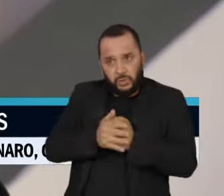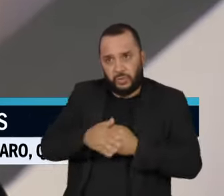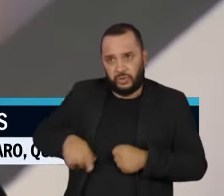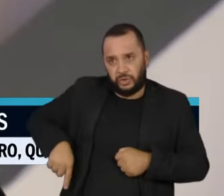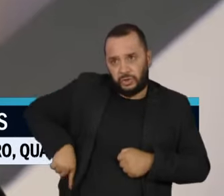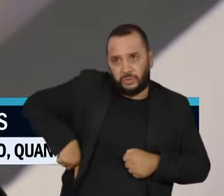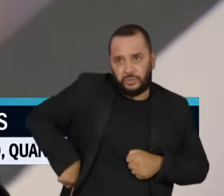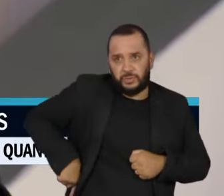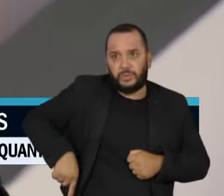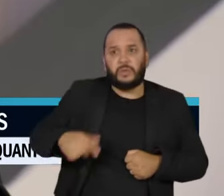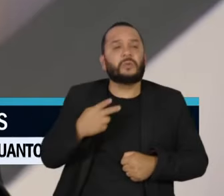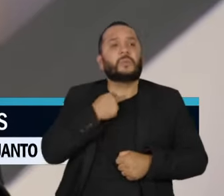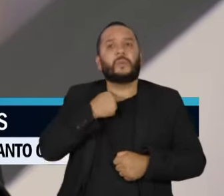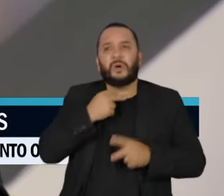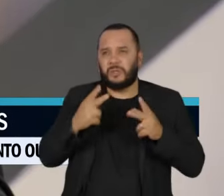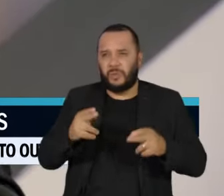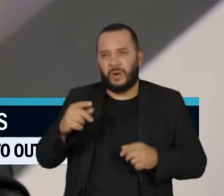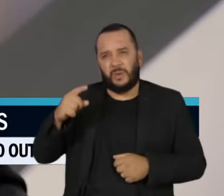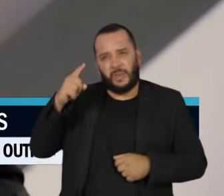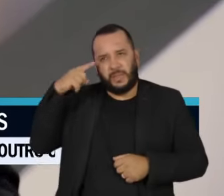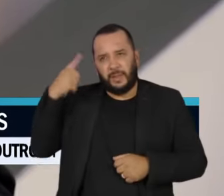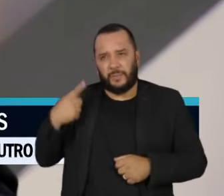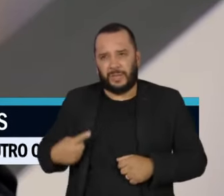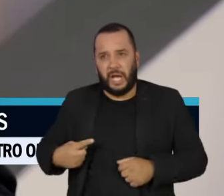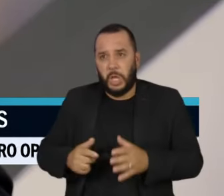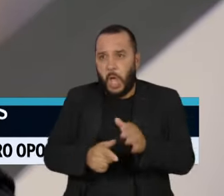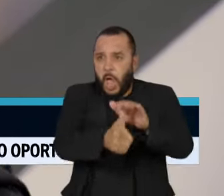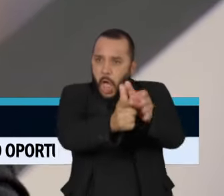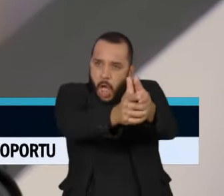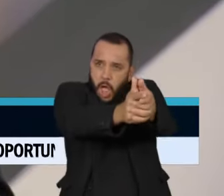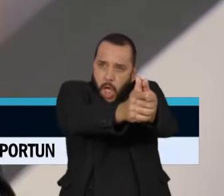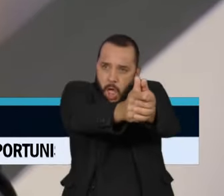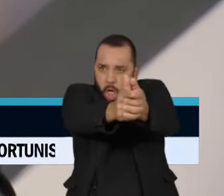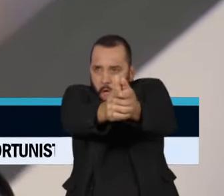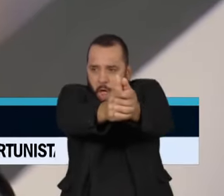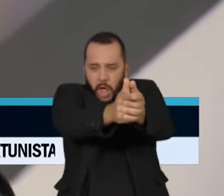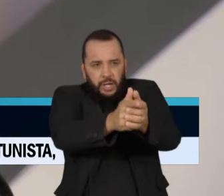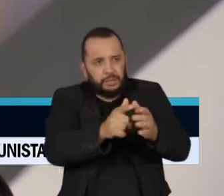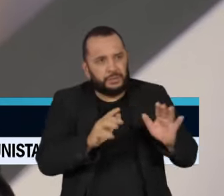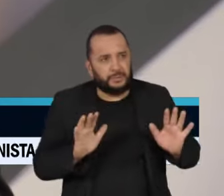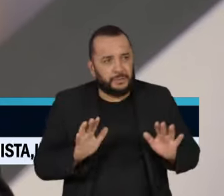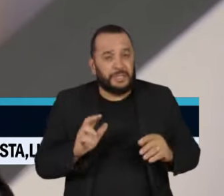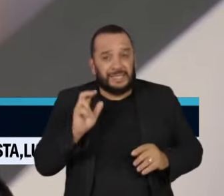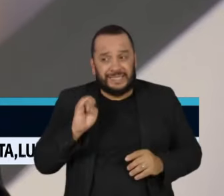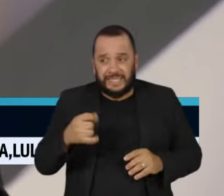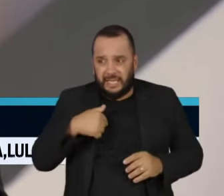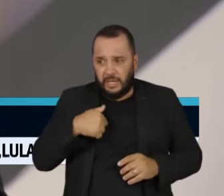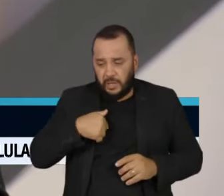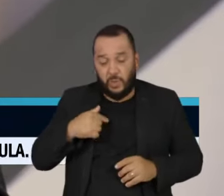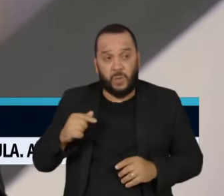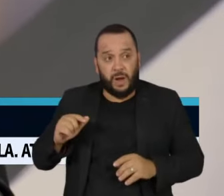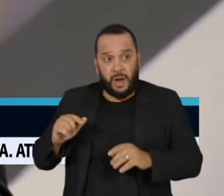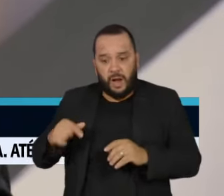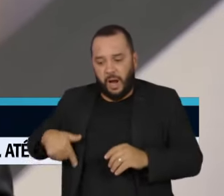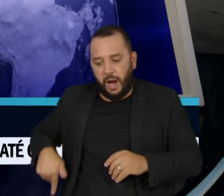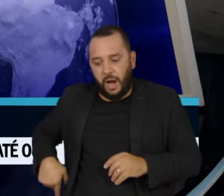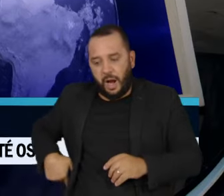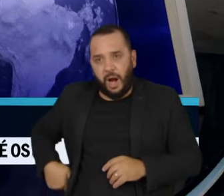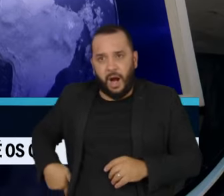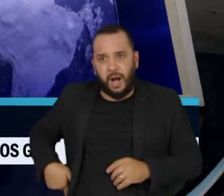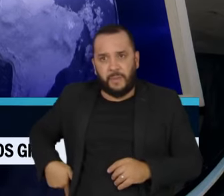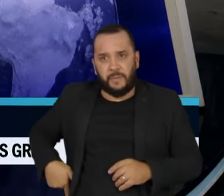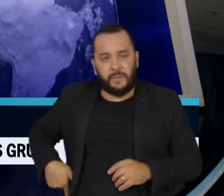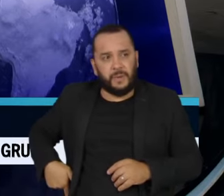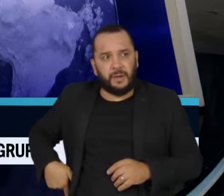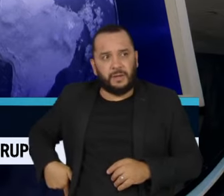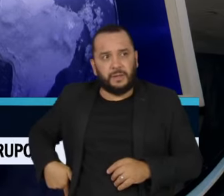aquela deputada fez. Se eu estou armado e o bandido vem me assaltar com uma arma, qual é a chance